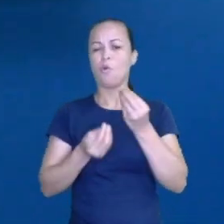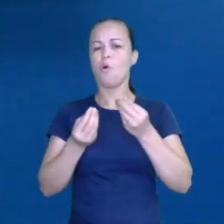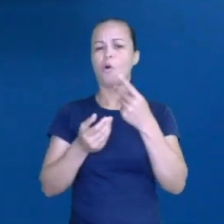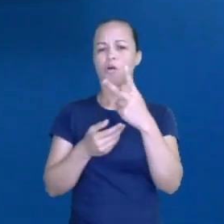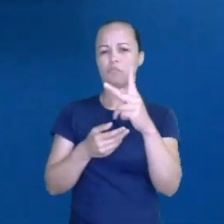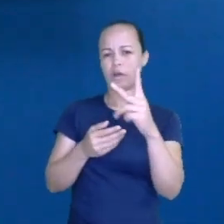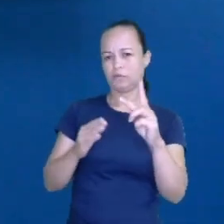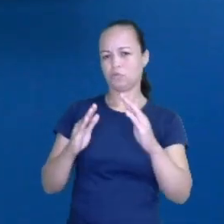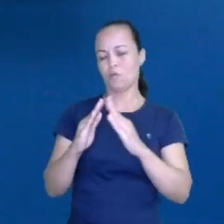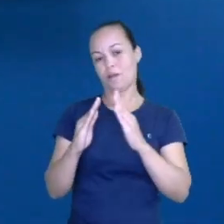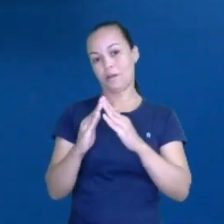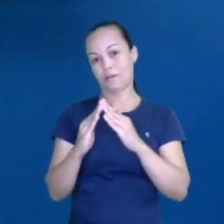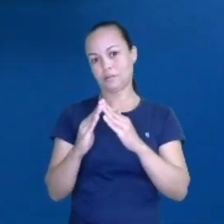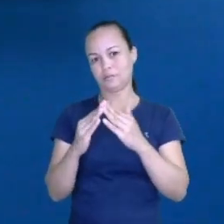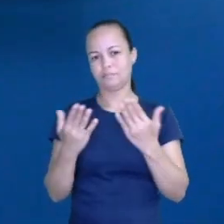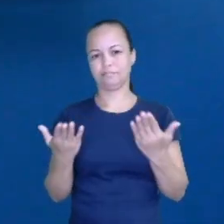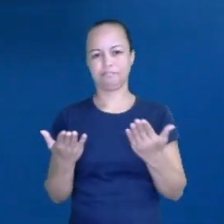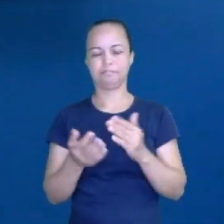você mora?